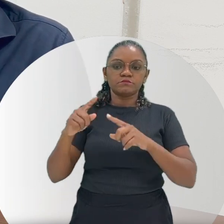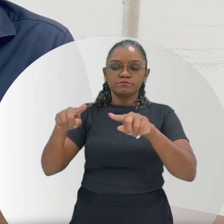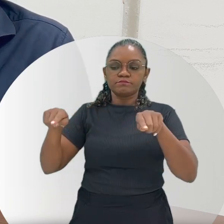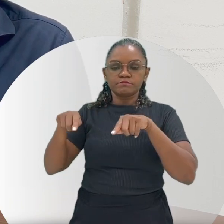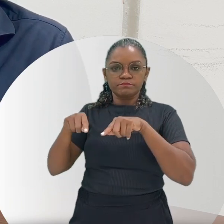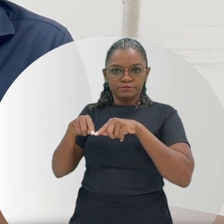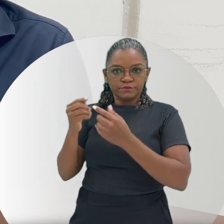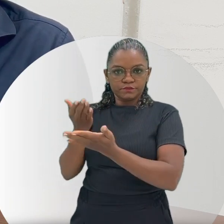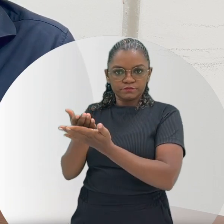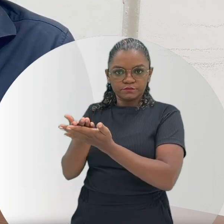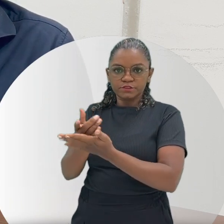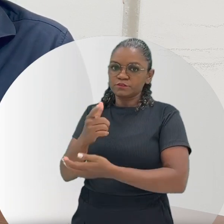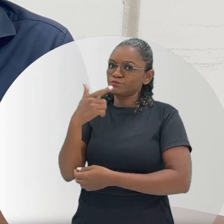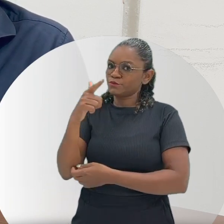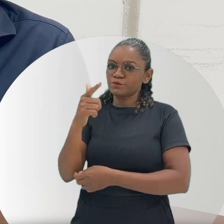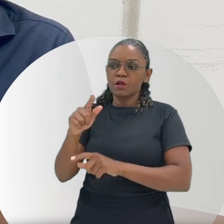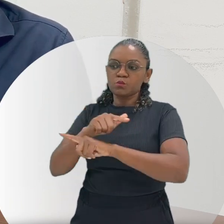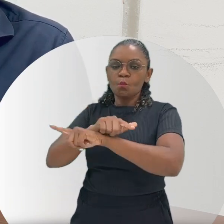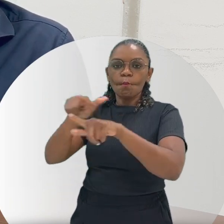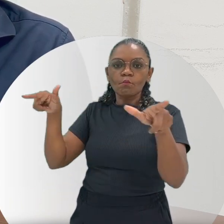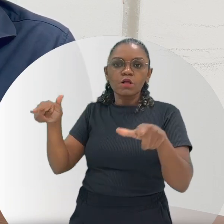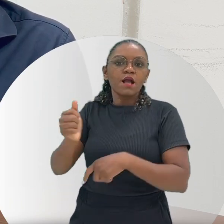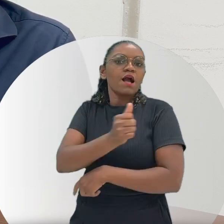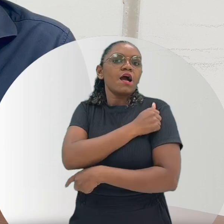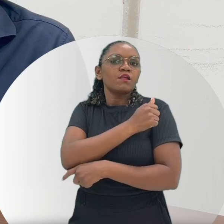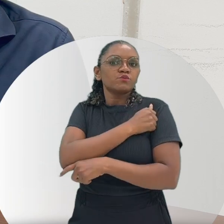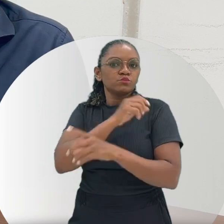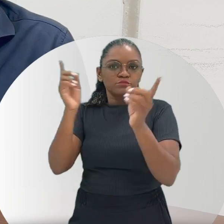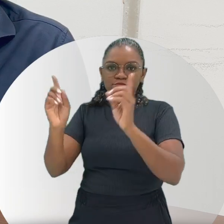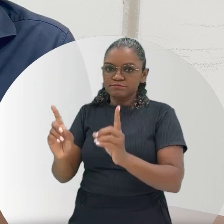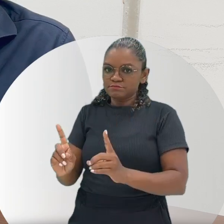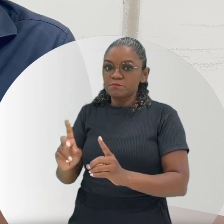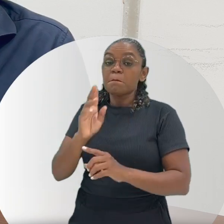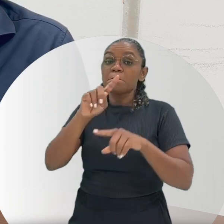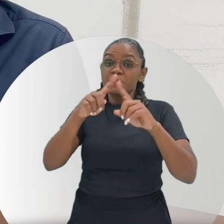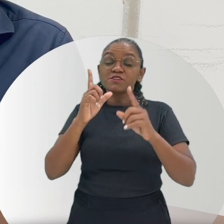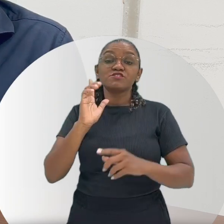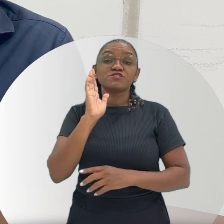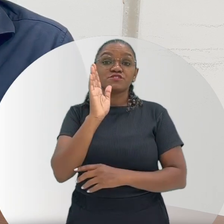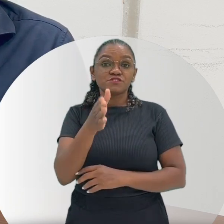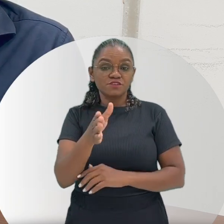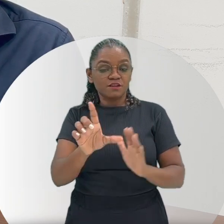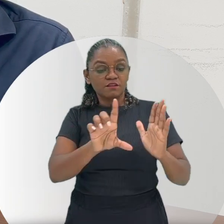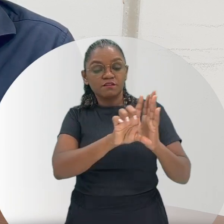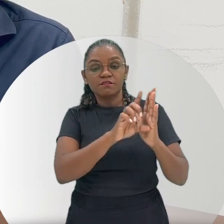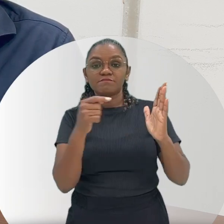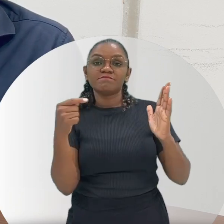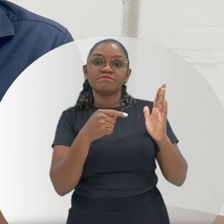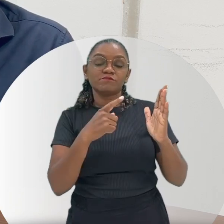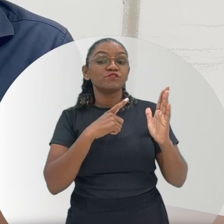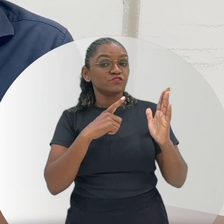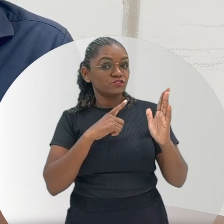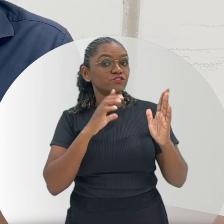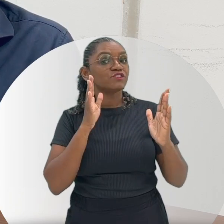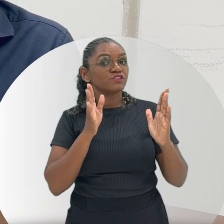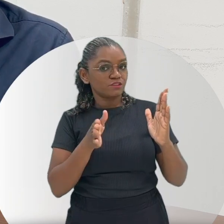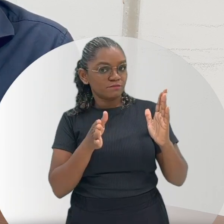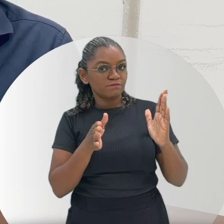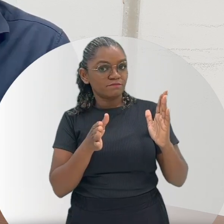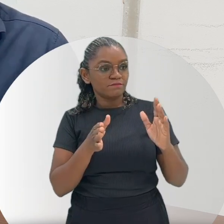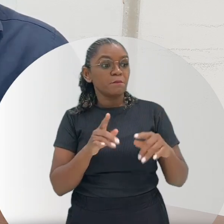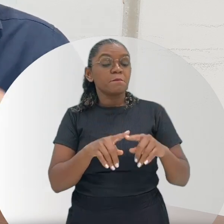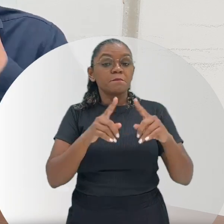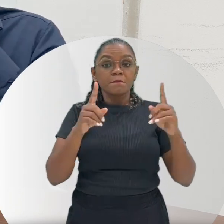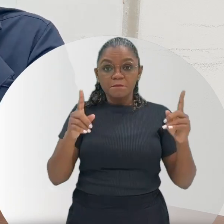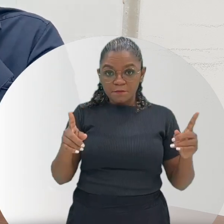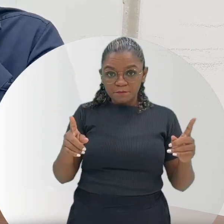deficiência, né, ingressando na nossa instituição. E a lei já era parcialmente vigente, né, daquela época a gente já atendia, os nossos editais sempre